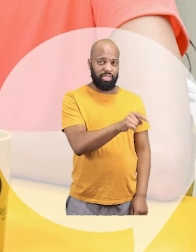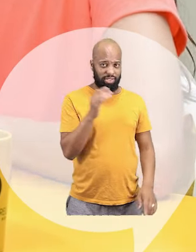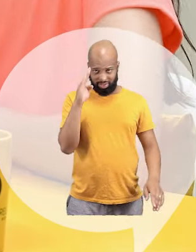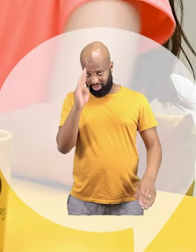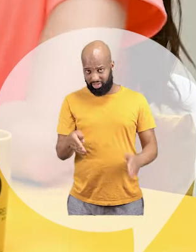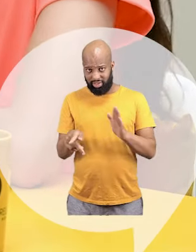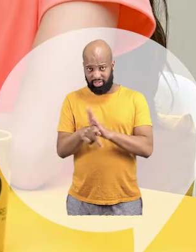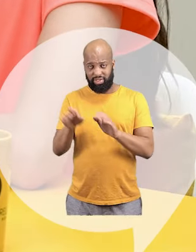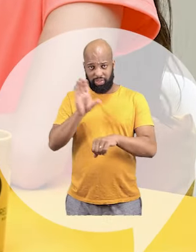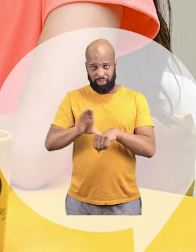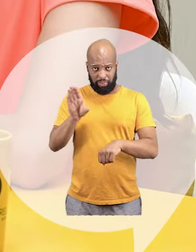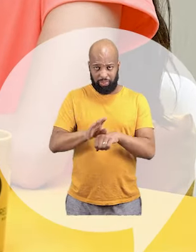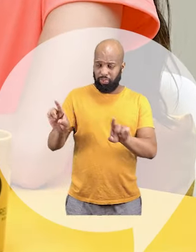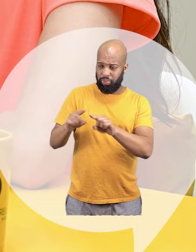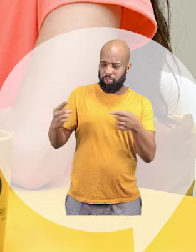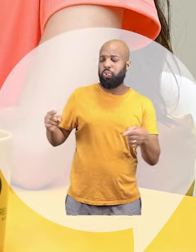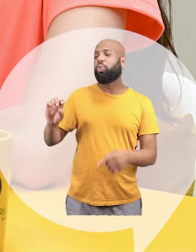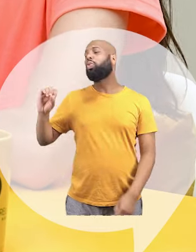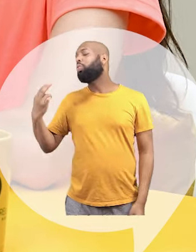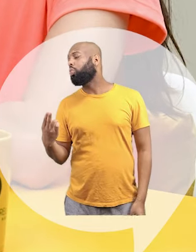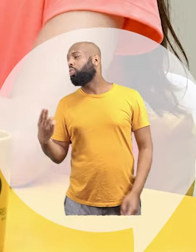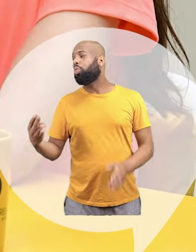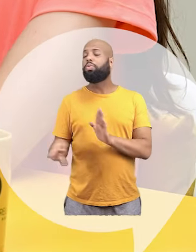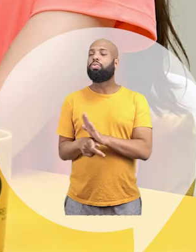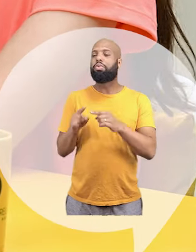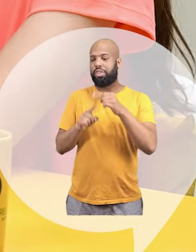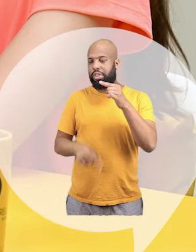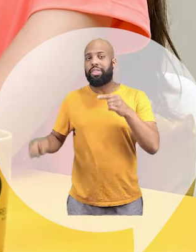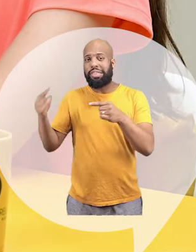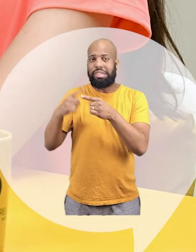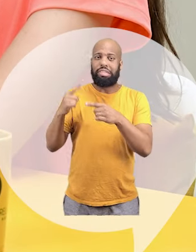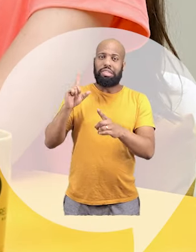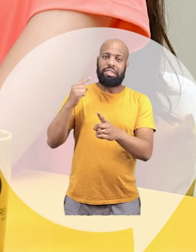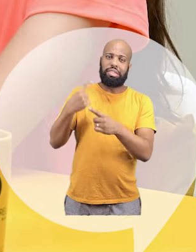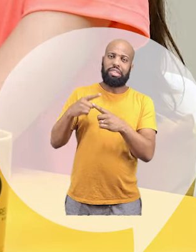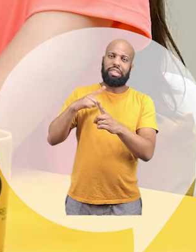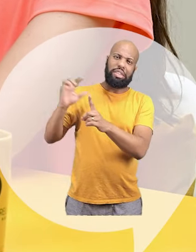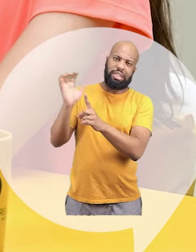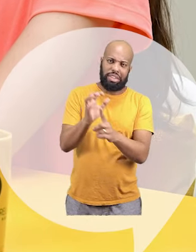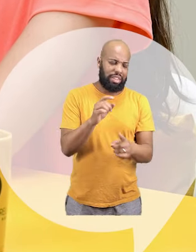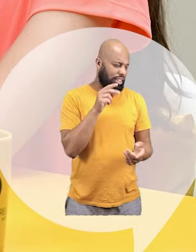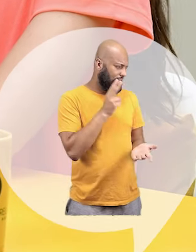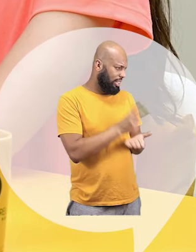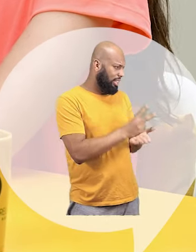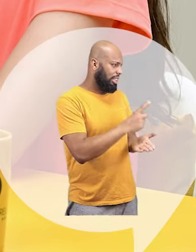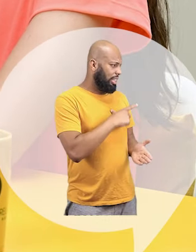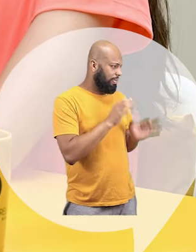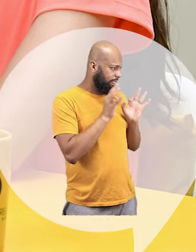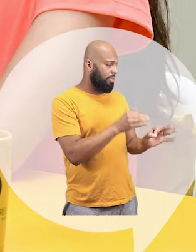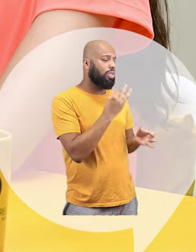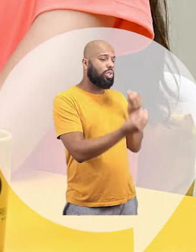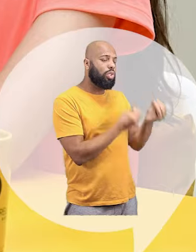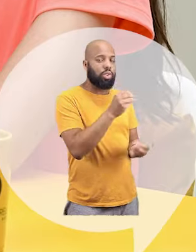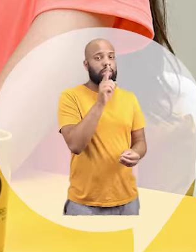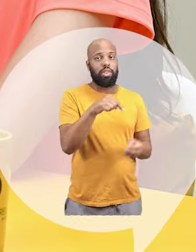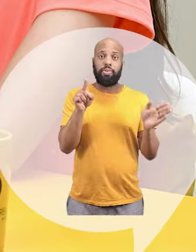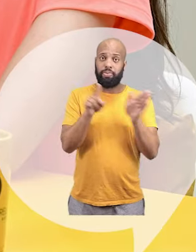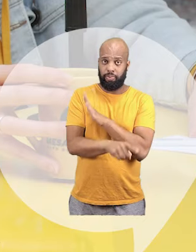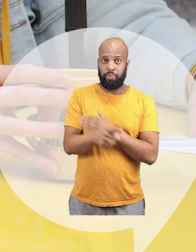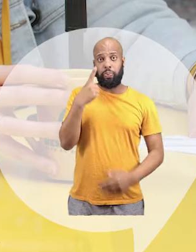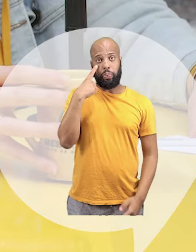para o curso de música Ou você teve que fazer uma volta porque acho que essa volta Passa muito pela pressão dos Pais né e teve sempre certeza como como foi